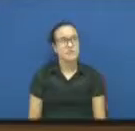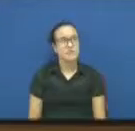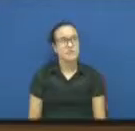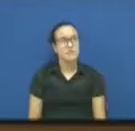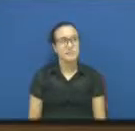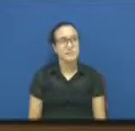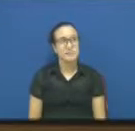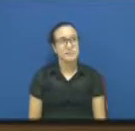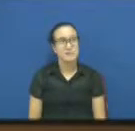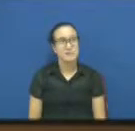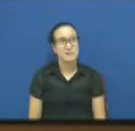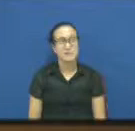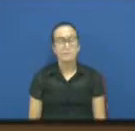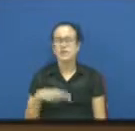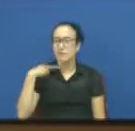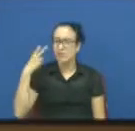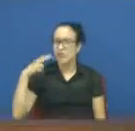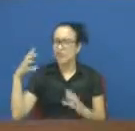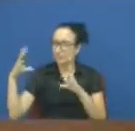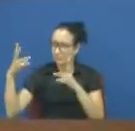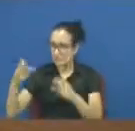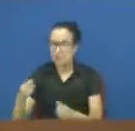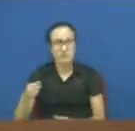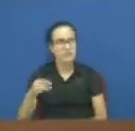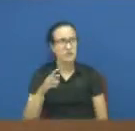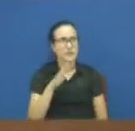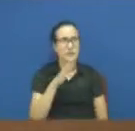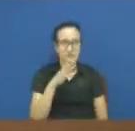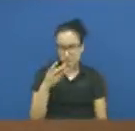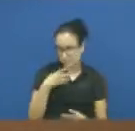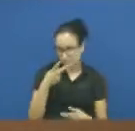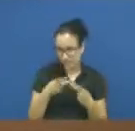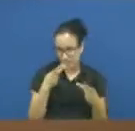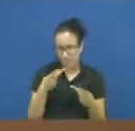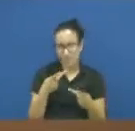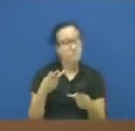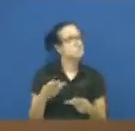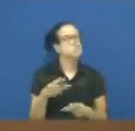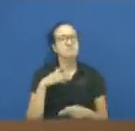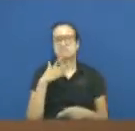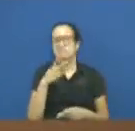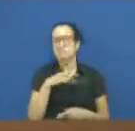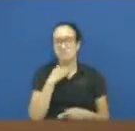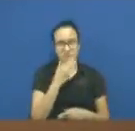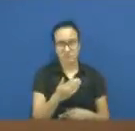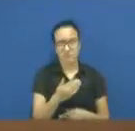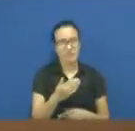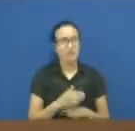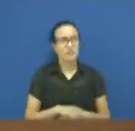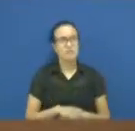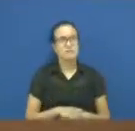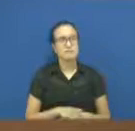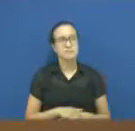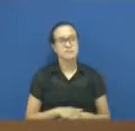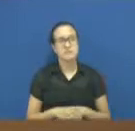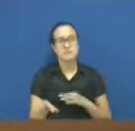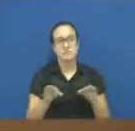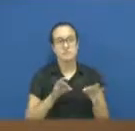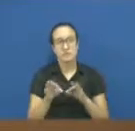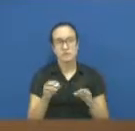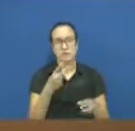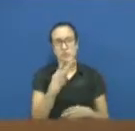Senhores vereadores, mais alguém deseja utilizar a palavra? Não havendo quem queira usar a palavra, a presidência coloca o